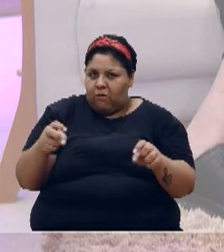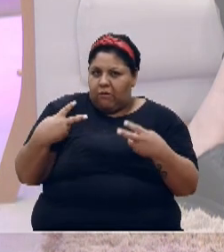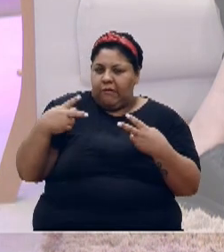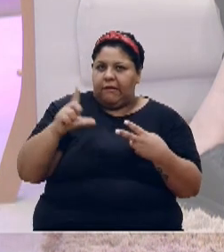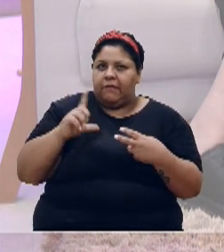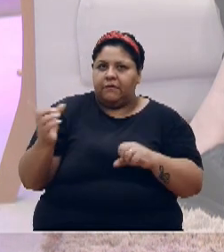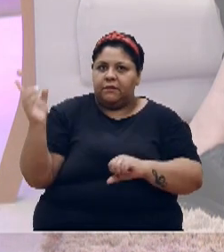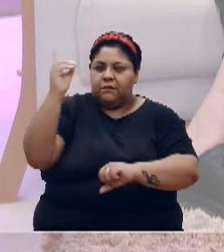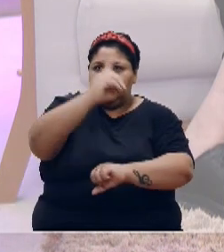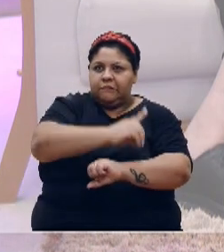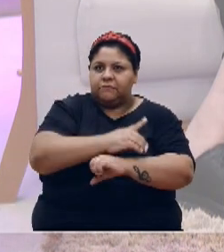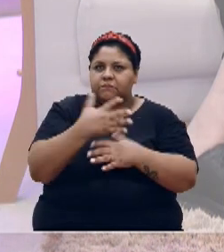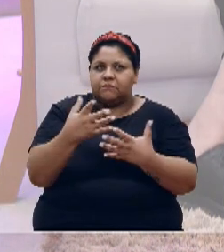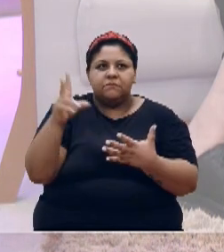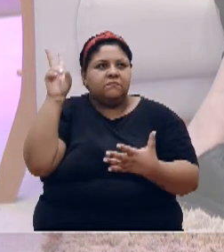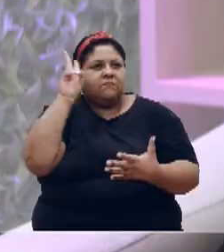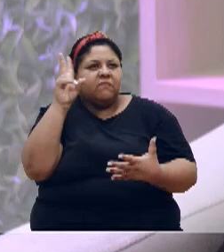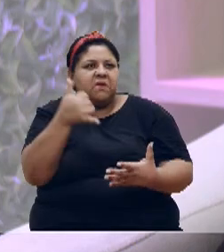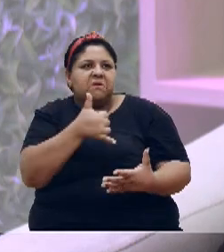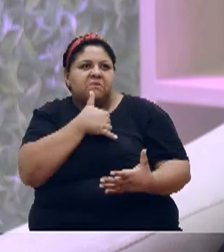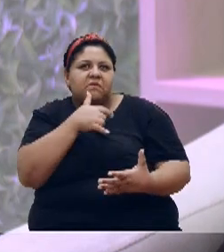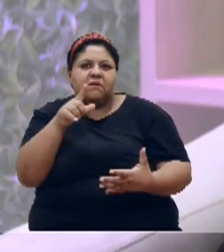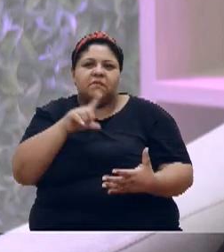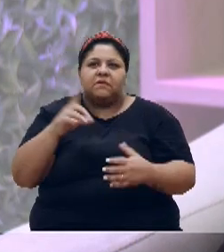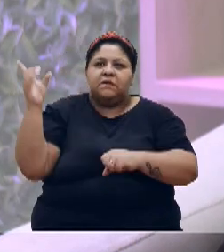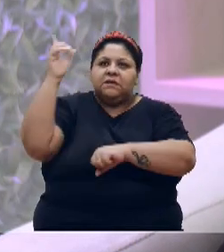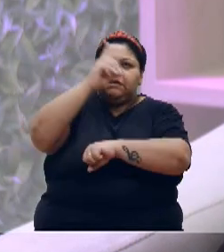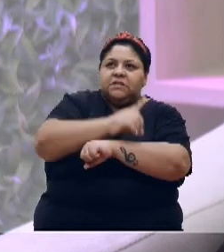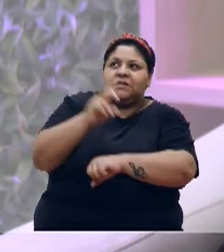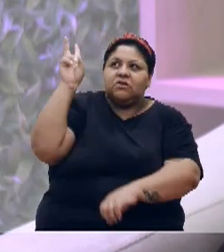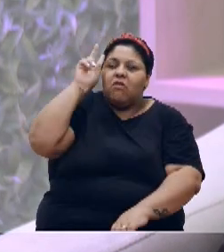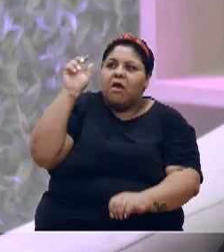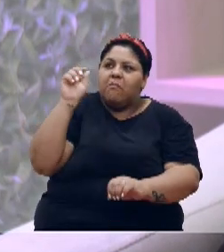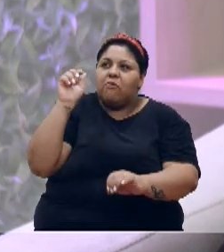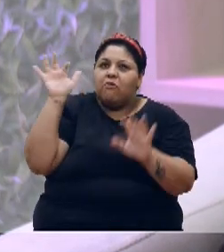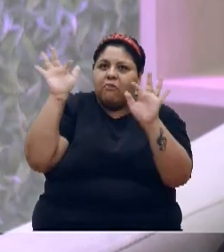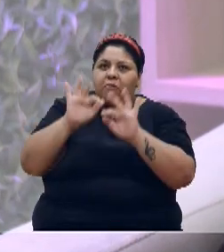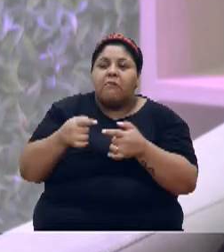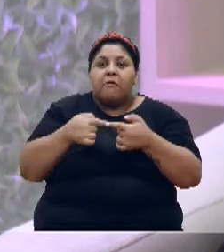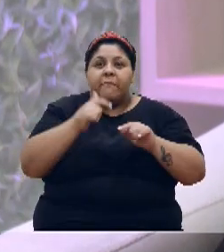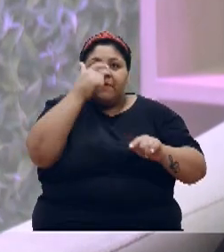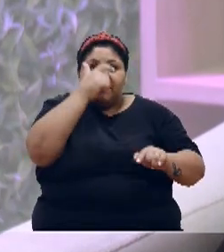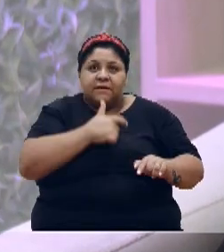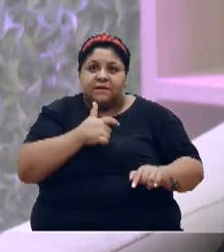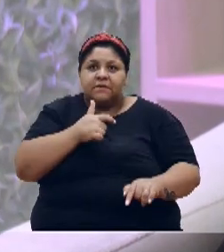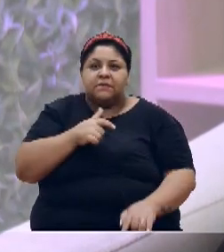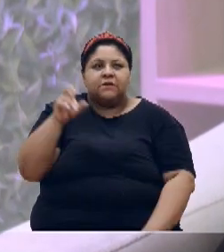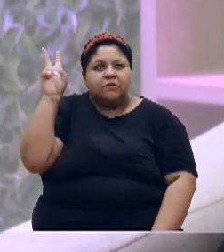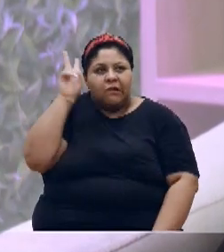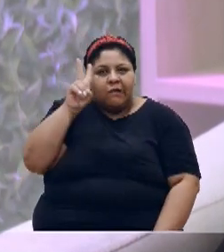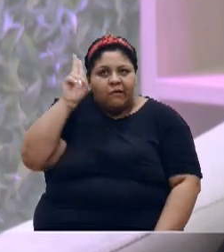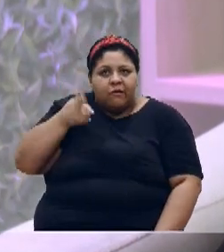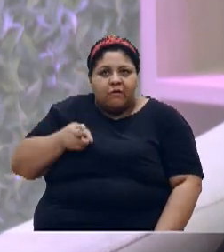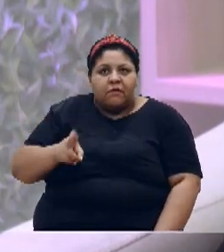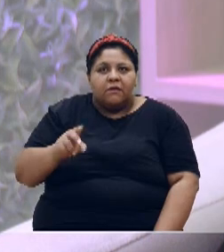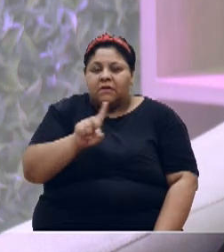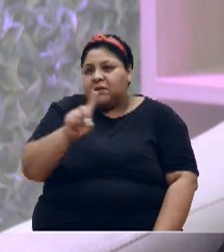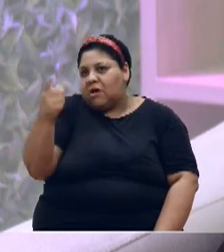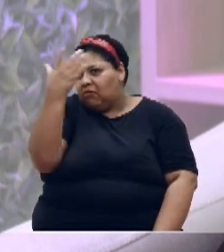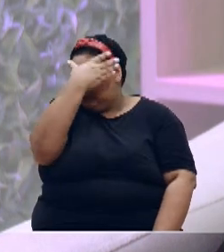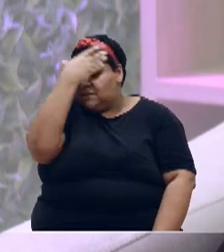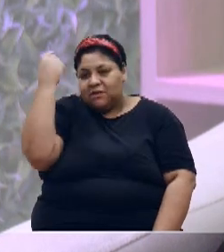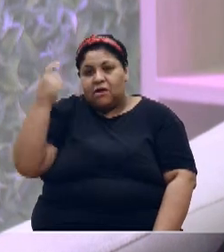dias que eu lembro triste, tem dias que eu lembro feliz. Mas eu prefiro manter lembrando do que esquecer. Eu não